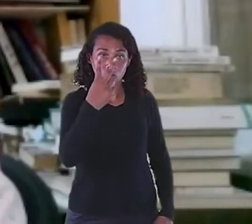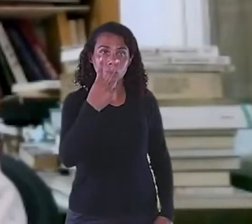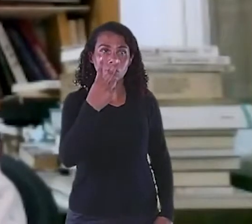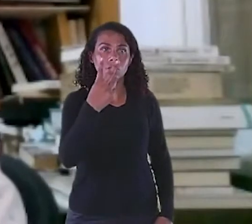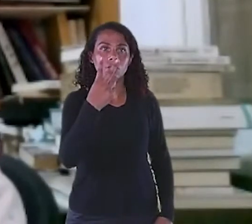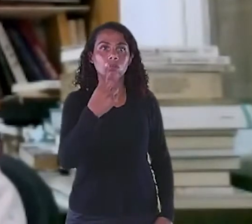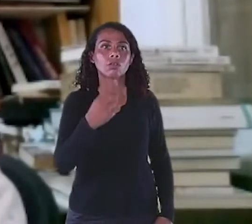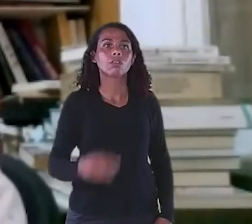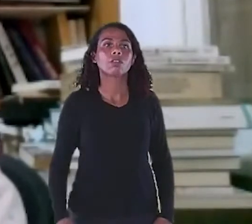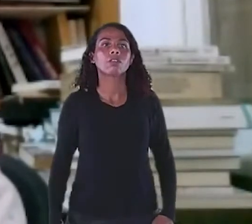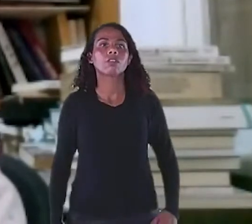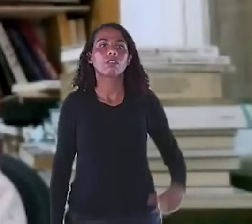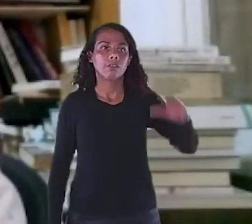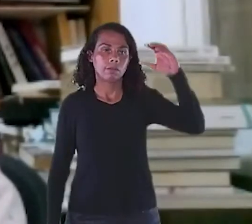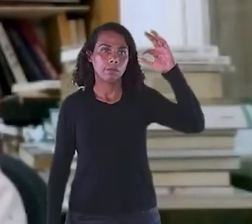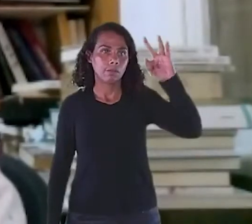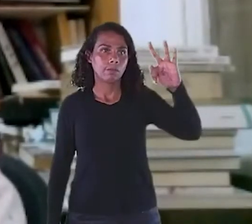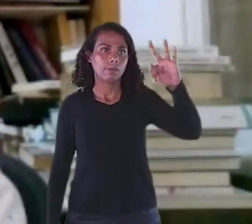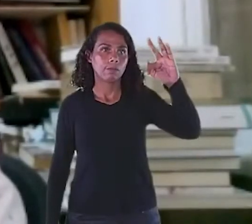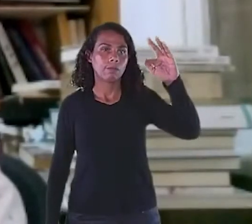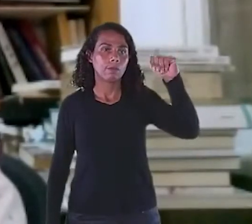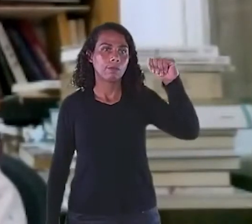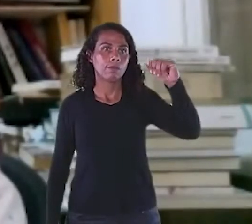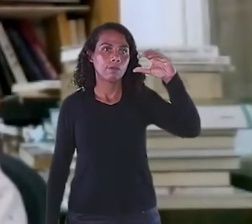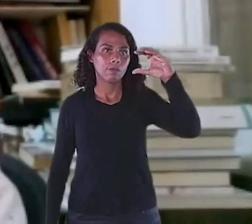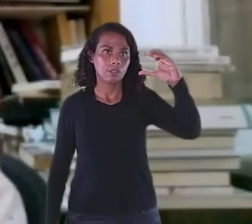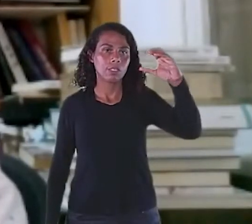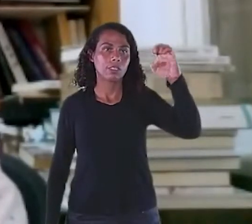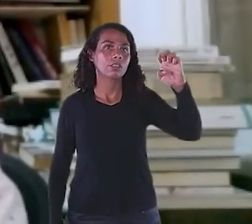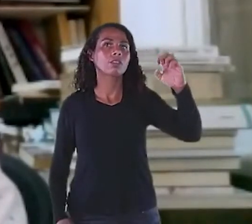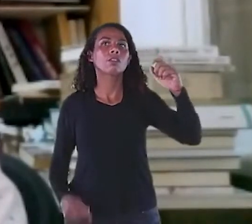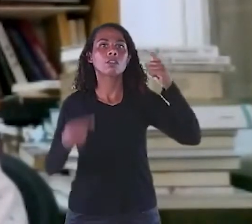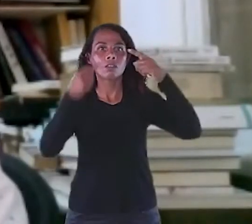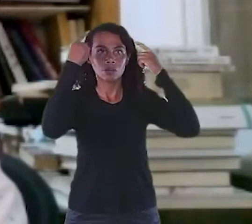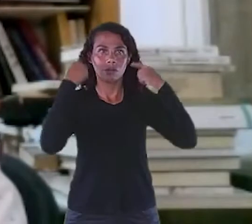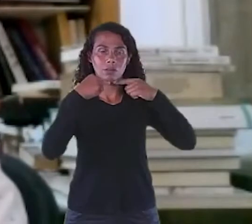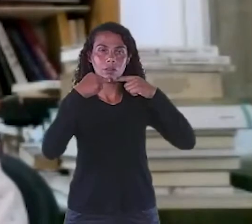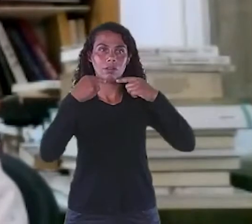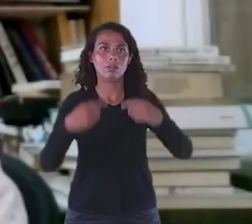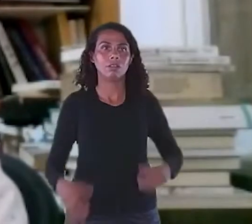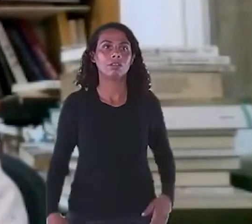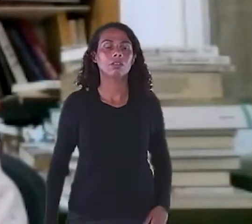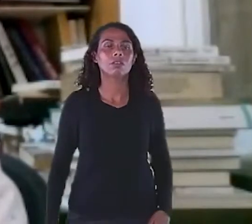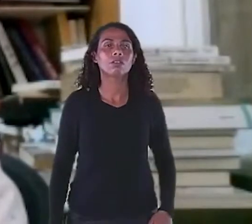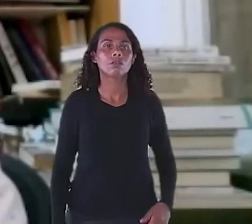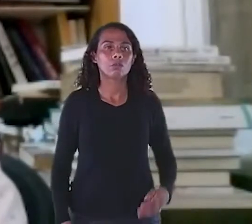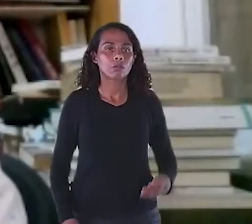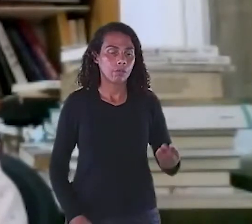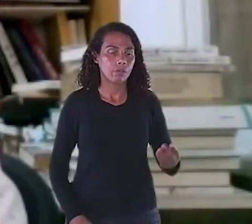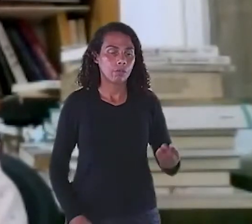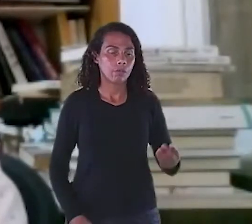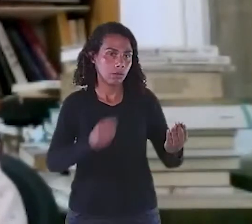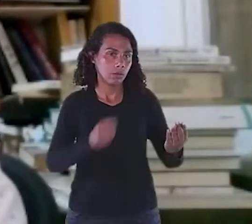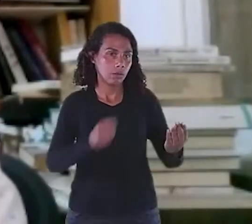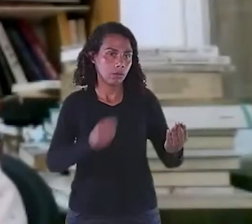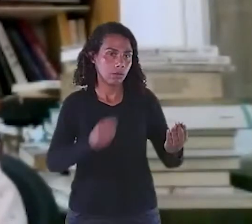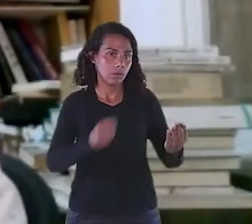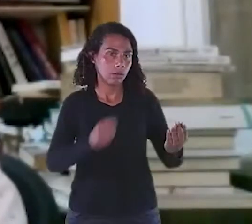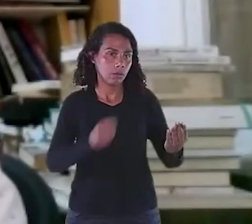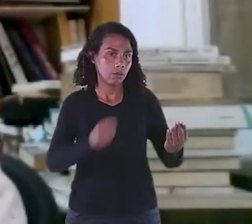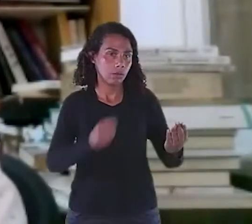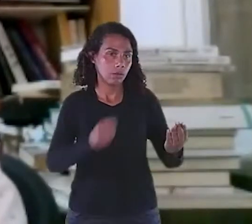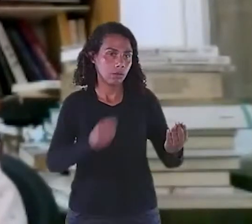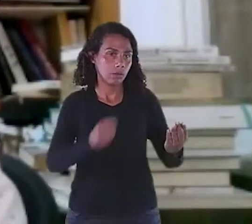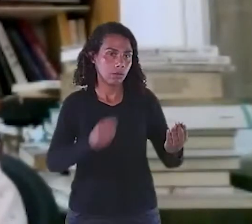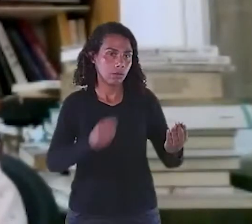Ângelo e 2 novelas do Silviano, que para mim eram totais desconhecidos, eu fiquei maravilhado, sobretudo com os